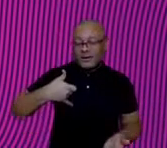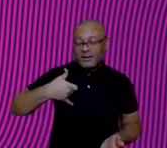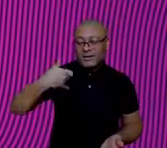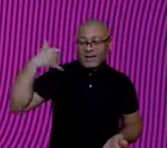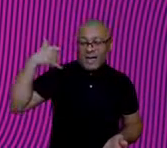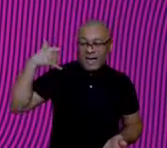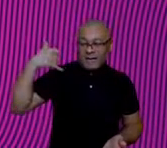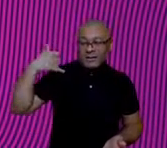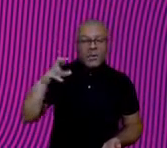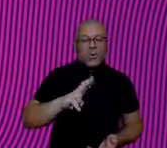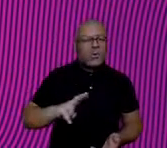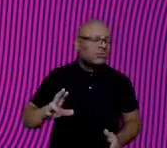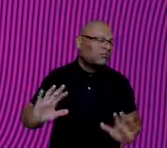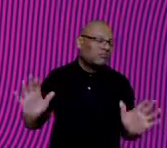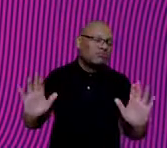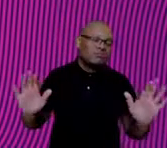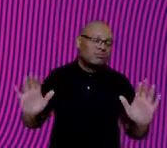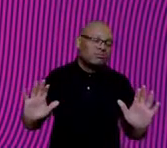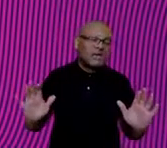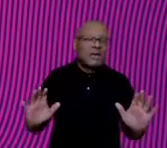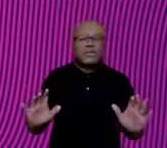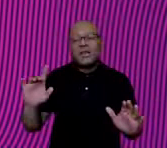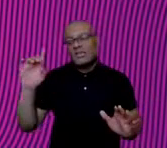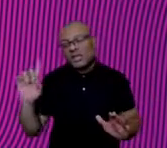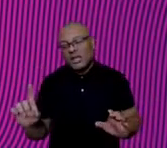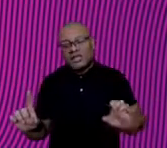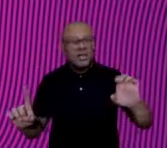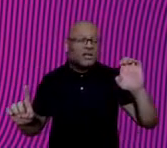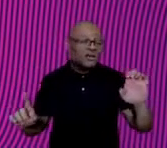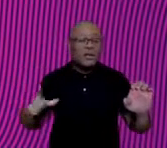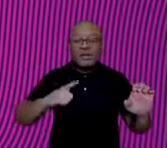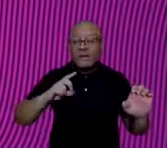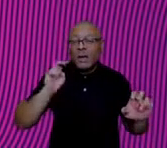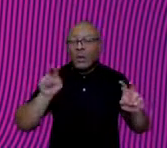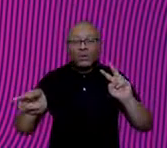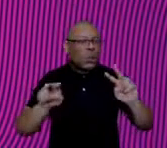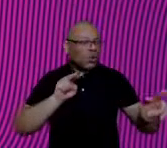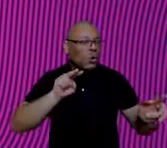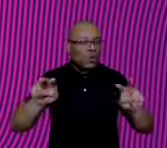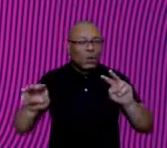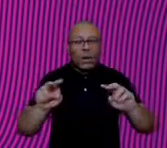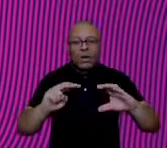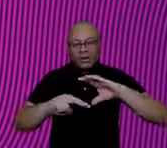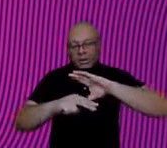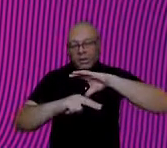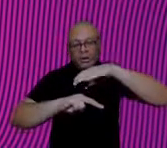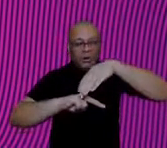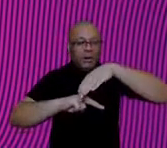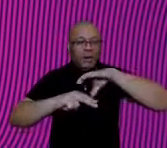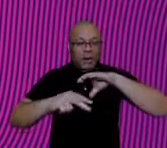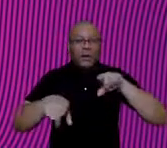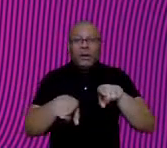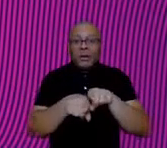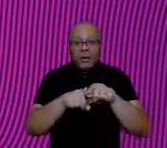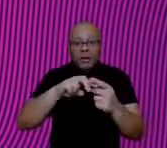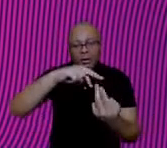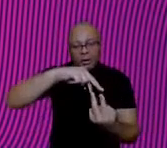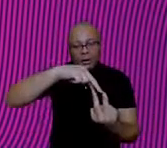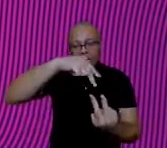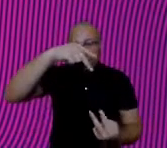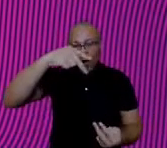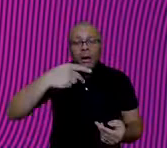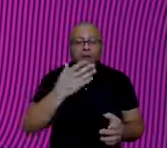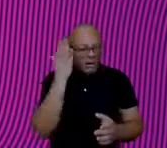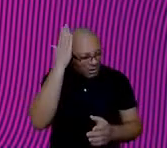direita, esquerda, o que ele trabalha, você começa a ver várias outras interfaces de imagem, a própria interface genética, o prognóstico desse paciente, a